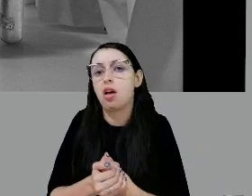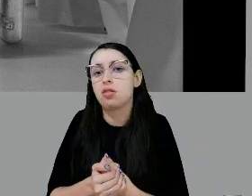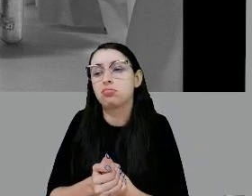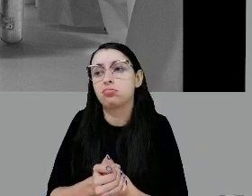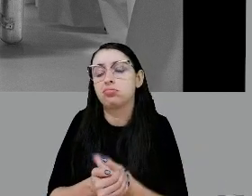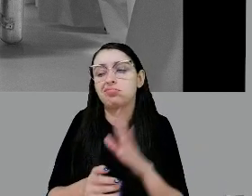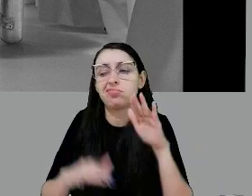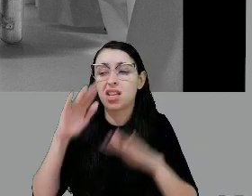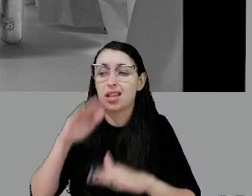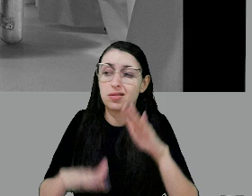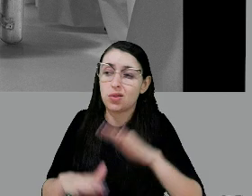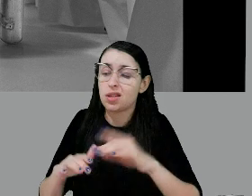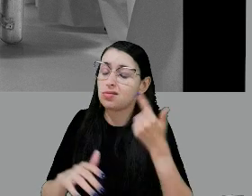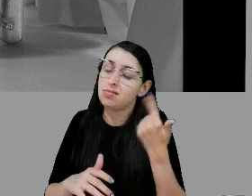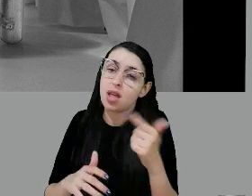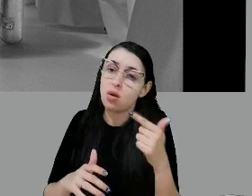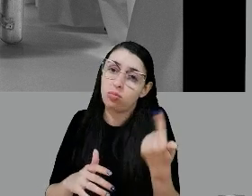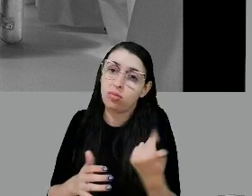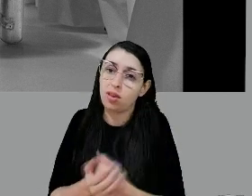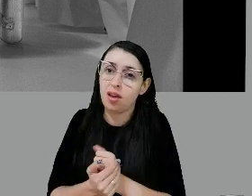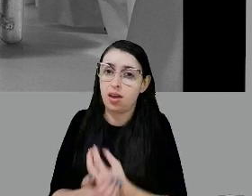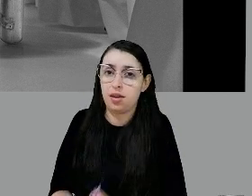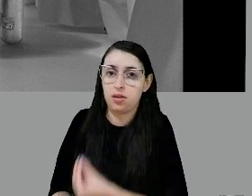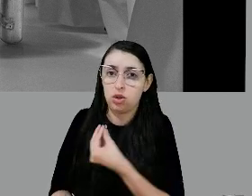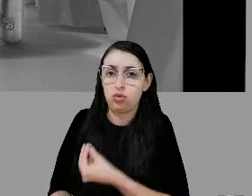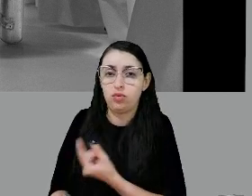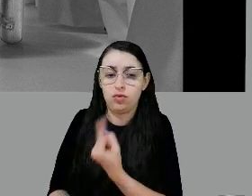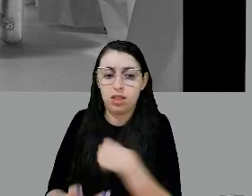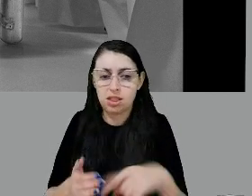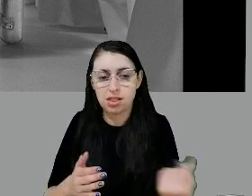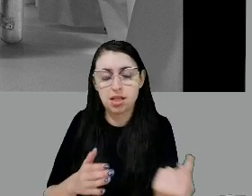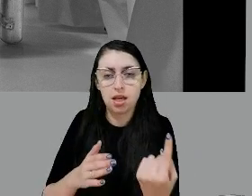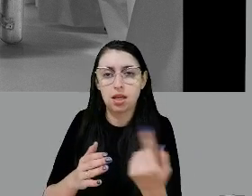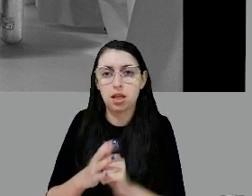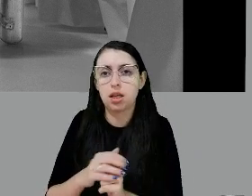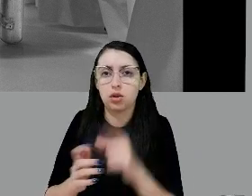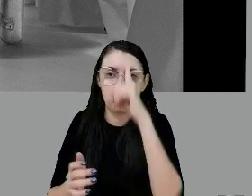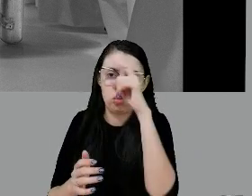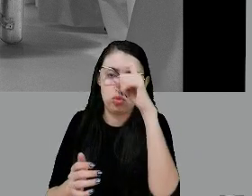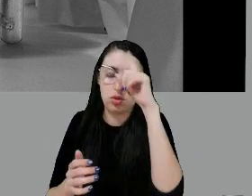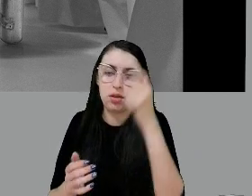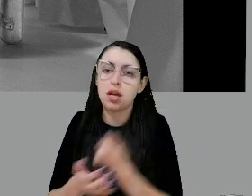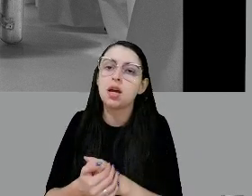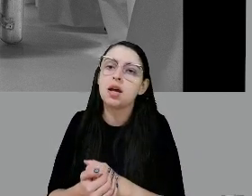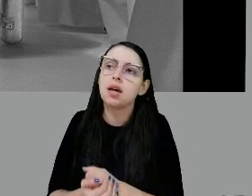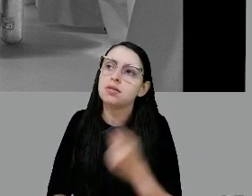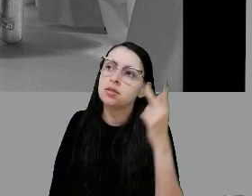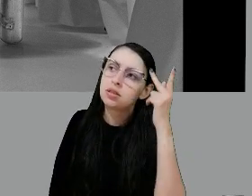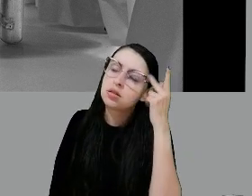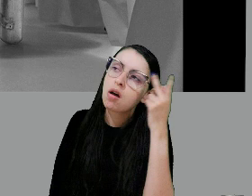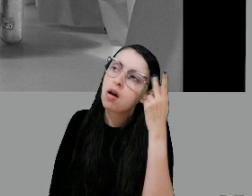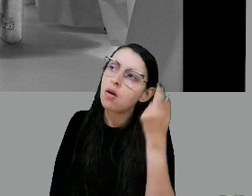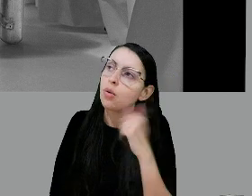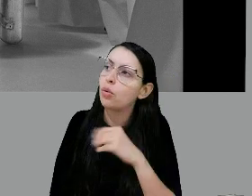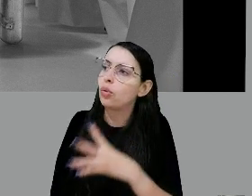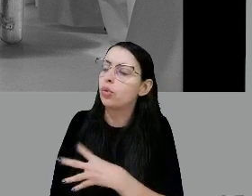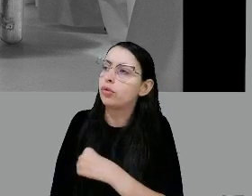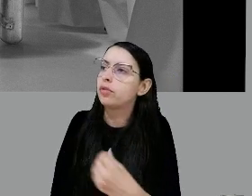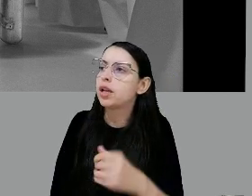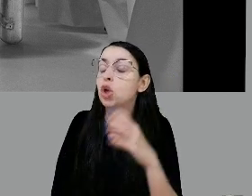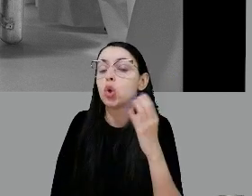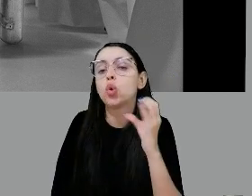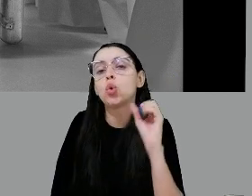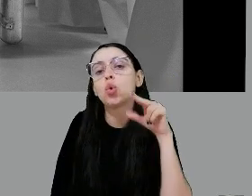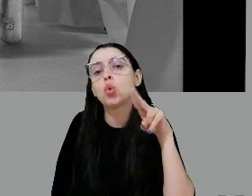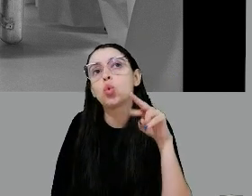bem, no caso dessa família. E o curioso dessa história que me lembra agora, o filho